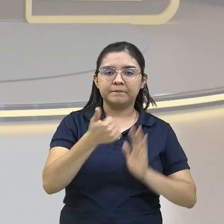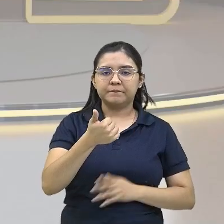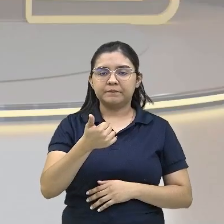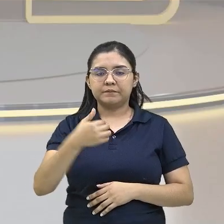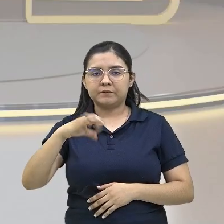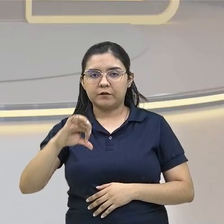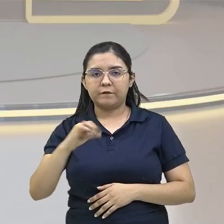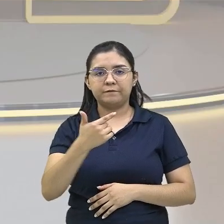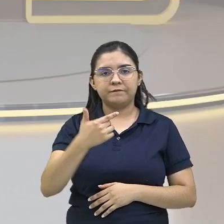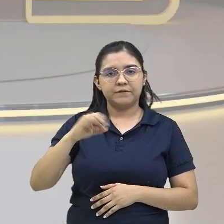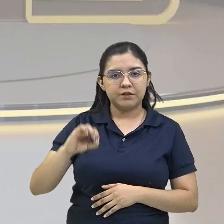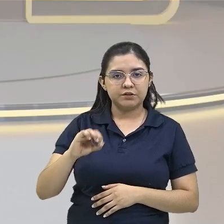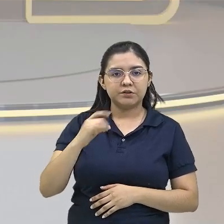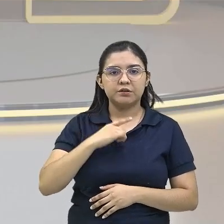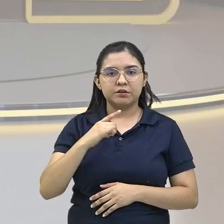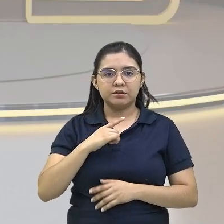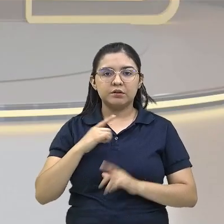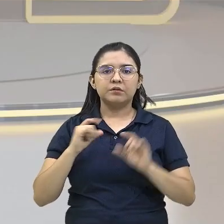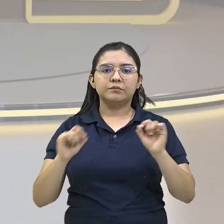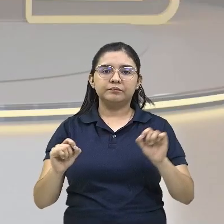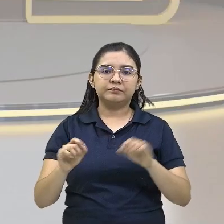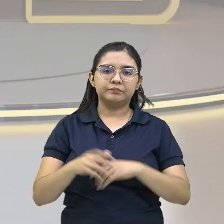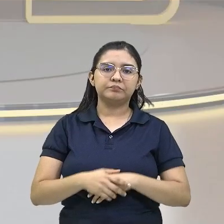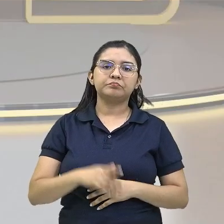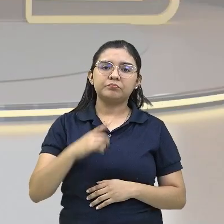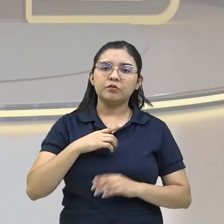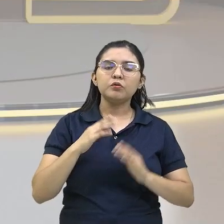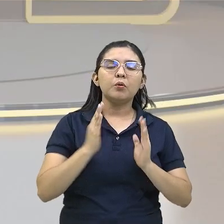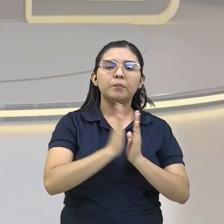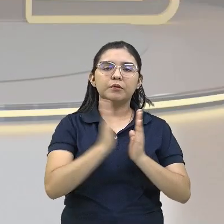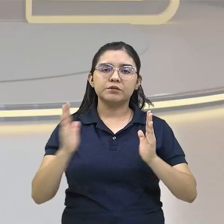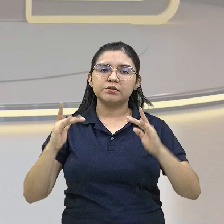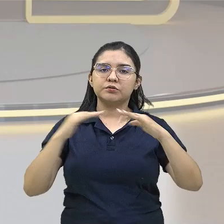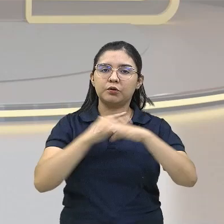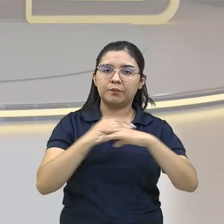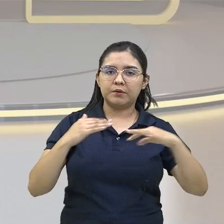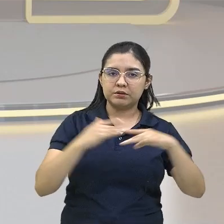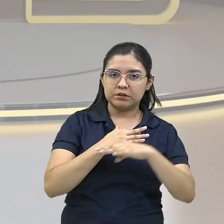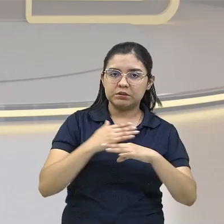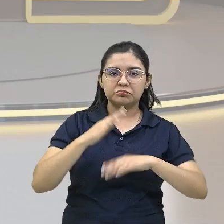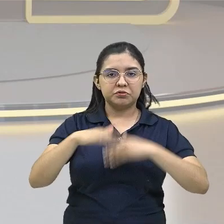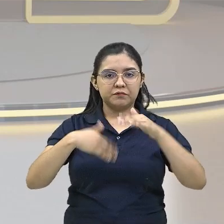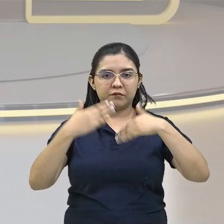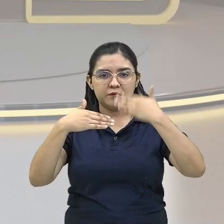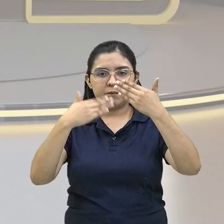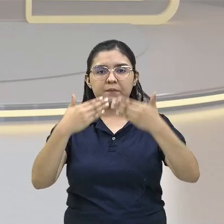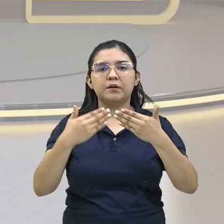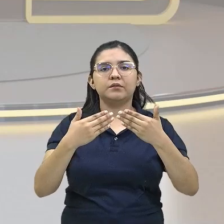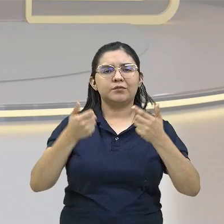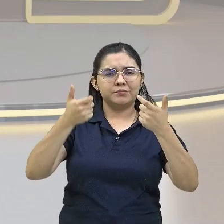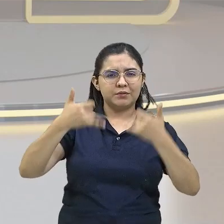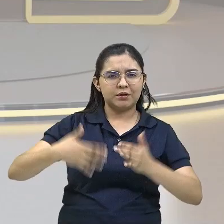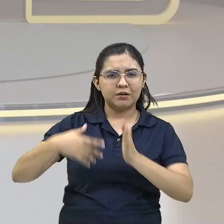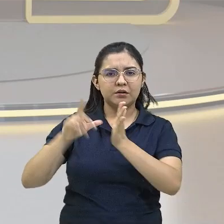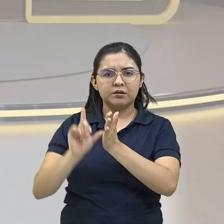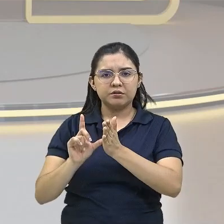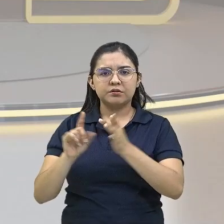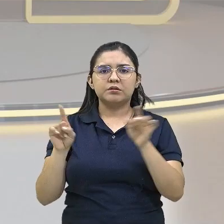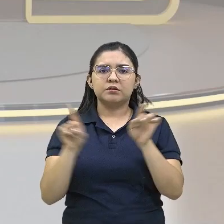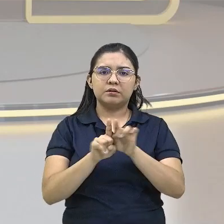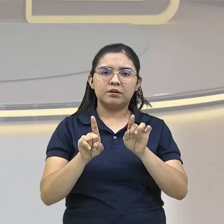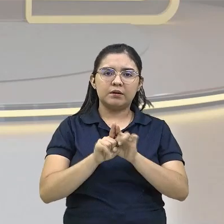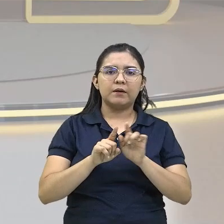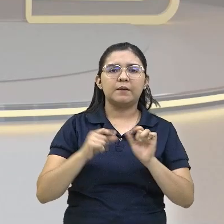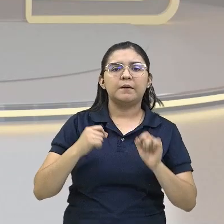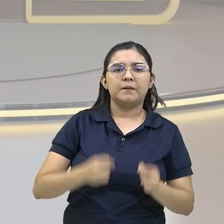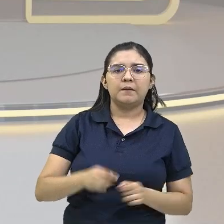XX, nós temos a prosperidade, né, o processo de urbanização dessas cidades, como eu comentei com vocês. Aí nós temos